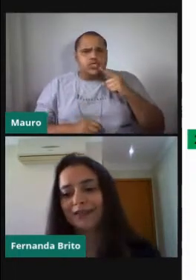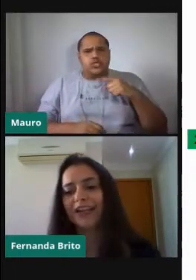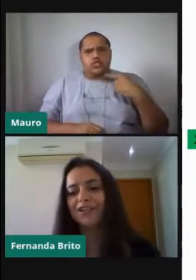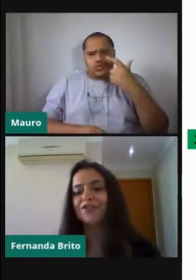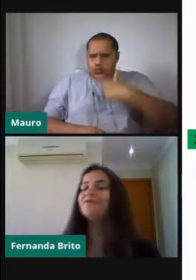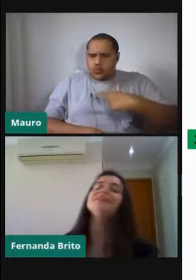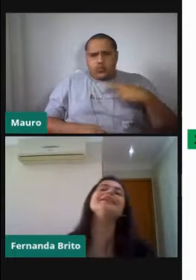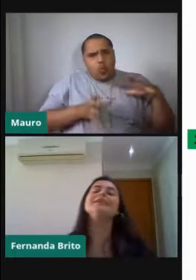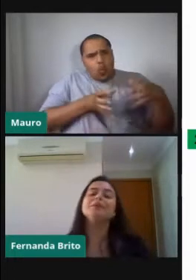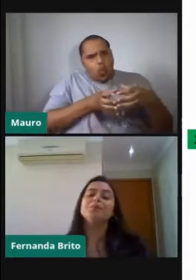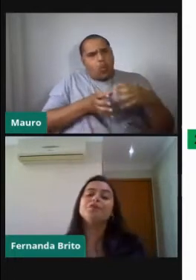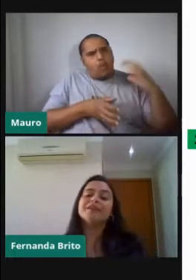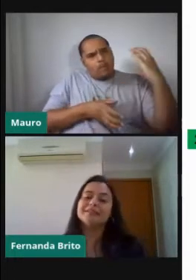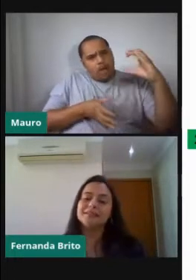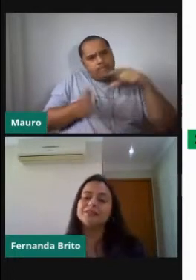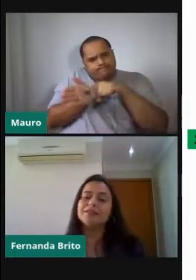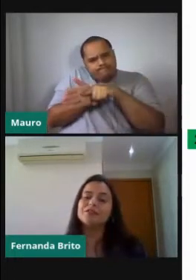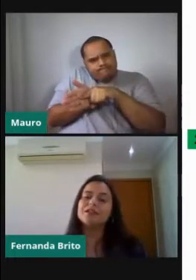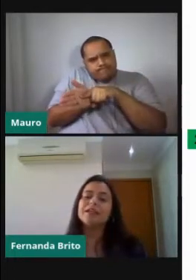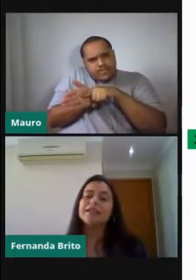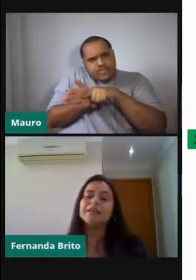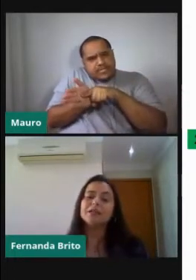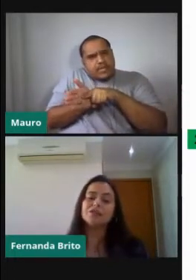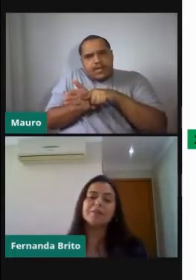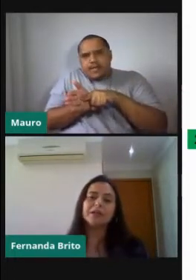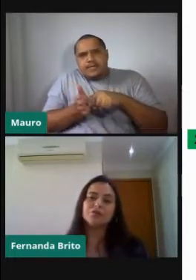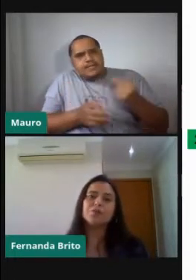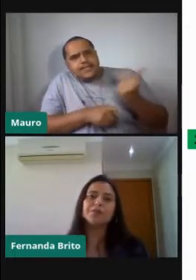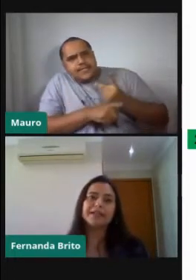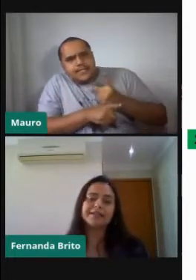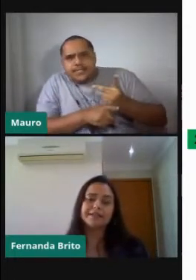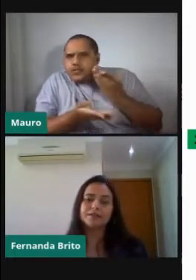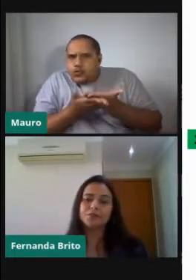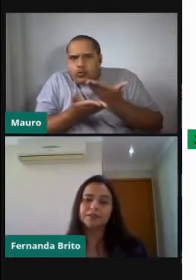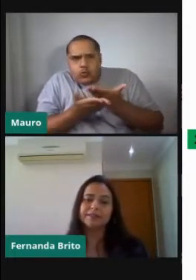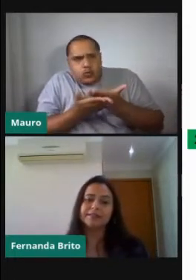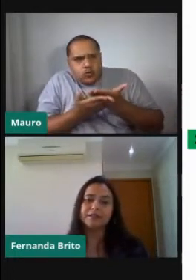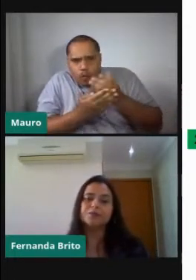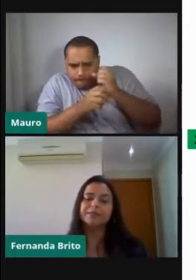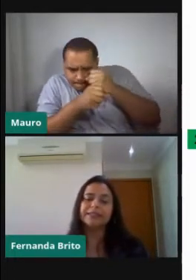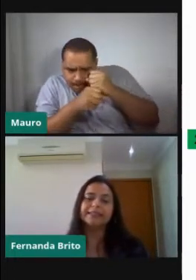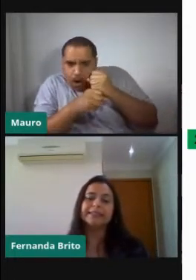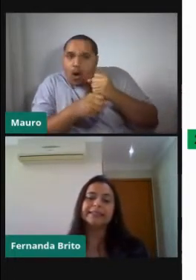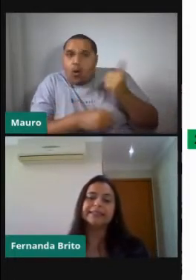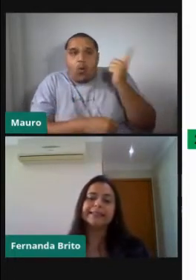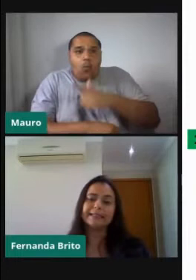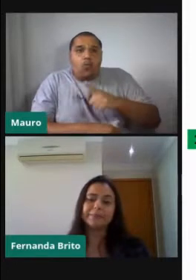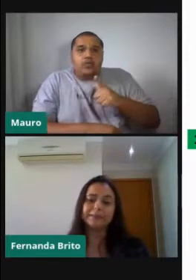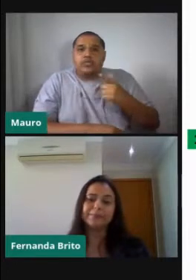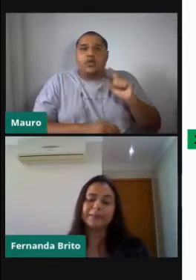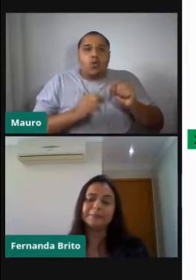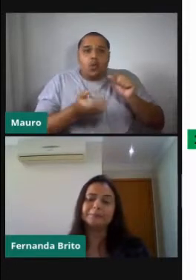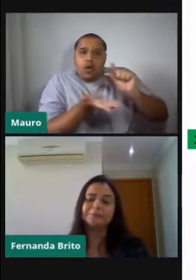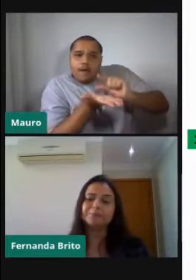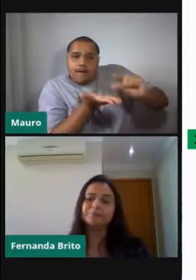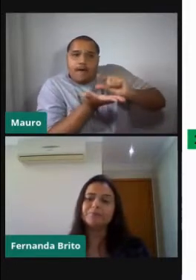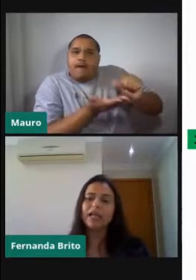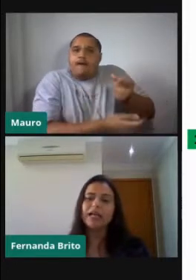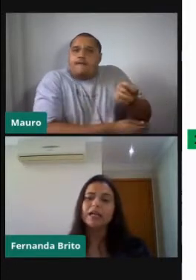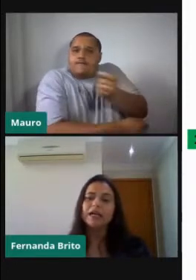muito significativa, né, por vacinas e medicamentos que pudessem ser úteis, então, né, nessa